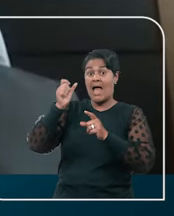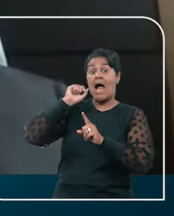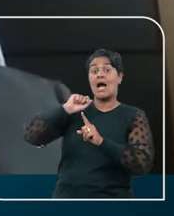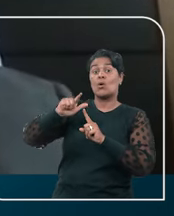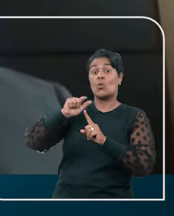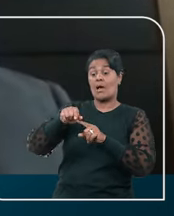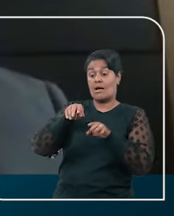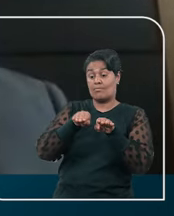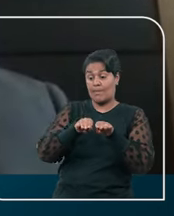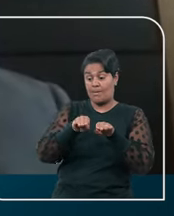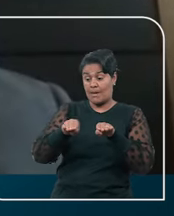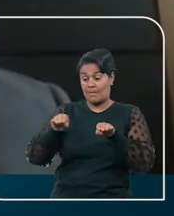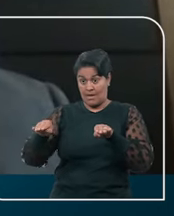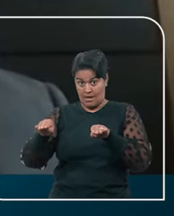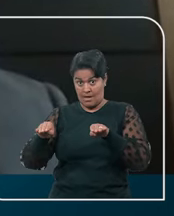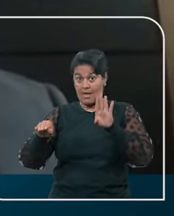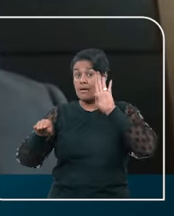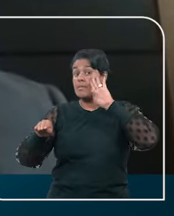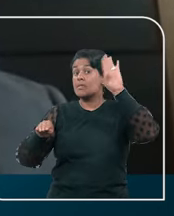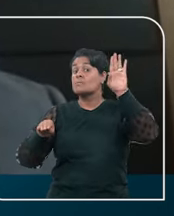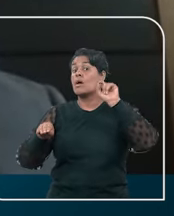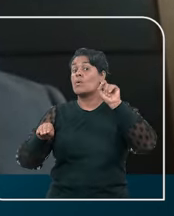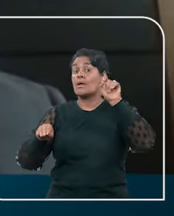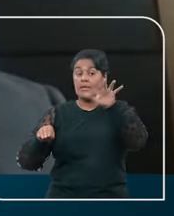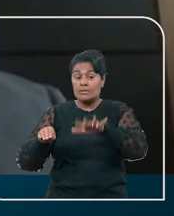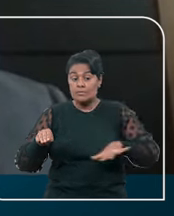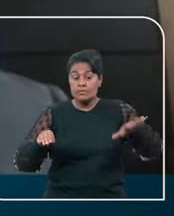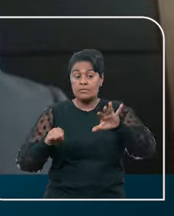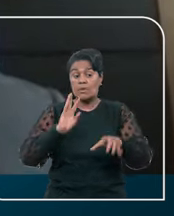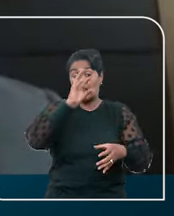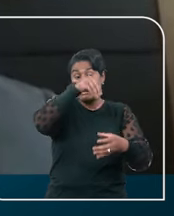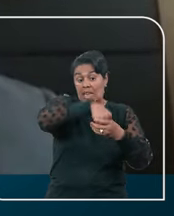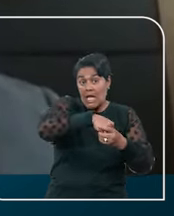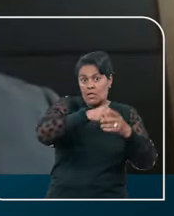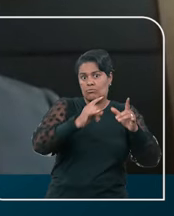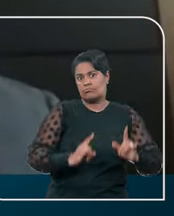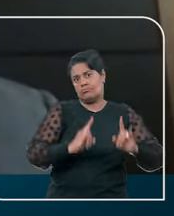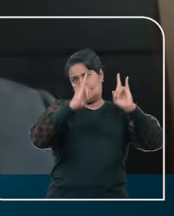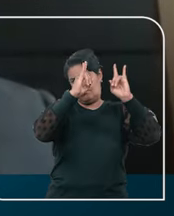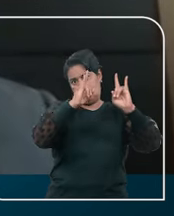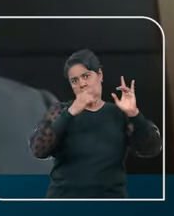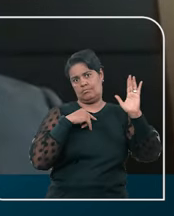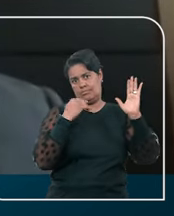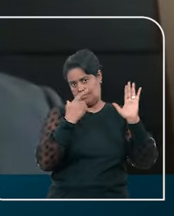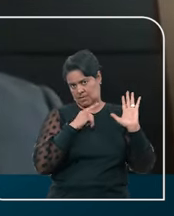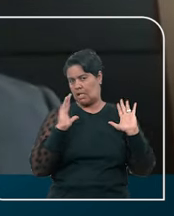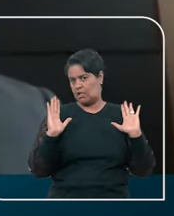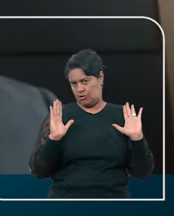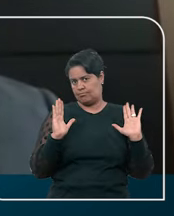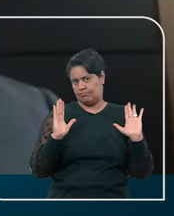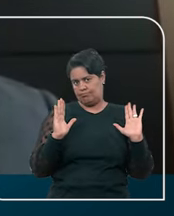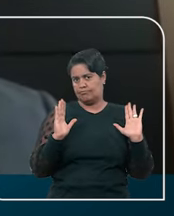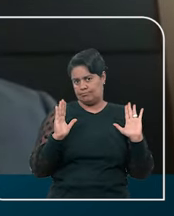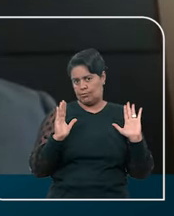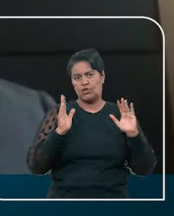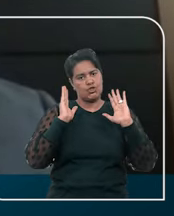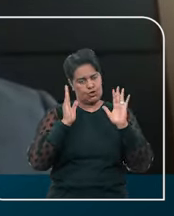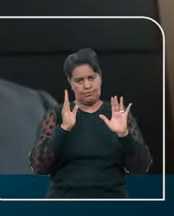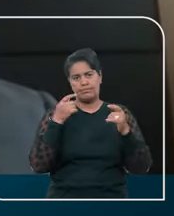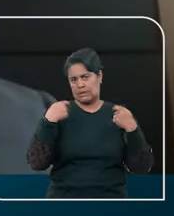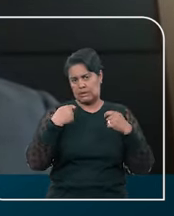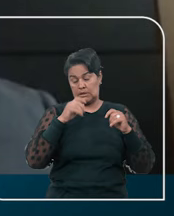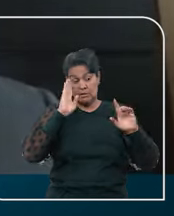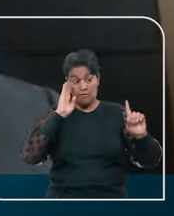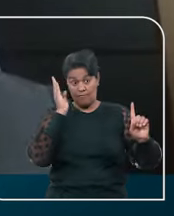Qualquer dos condôminos a estranhos e entre todos os possuidores então ele já estabelece ali um critério para que você você de preferência